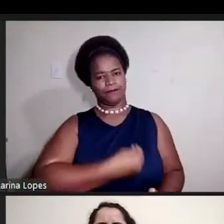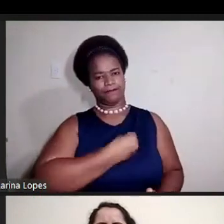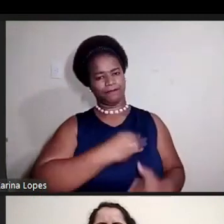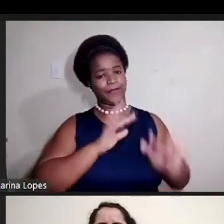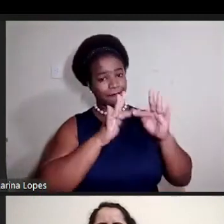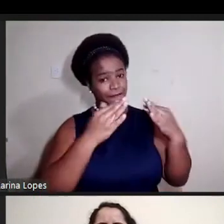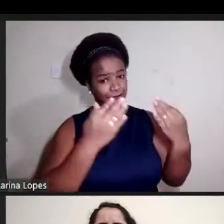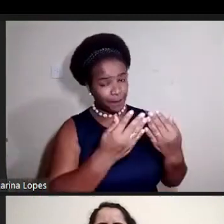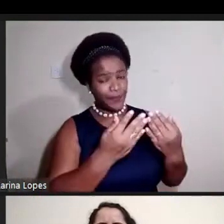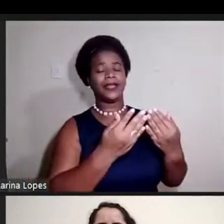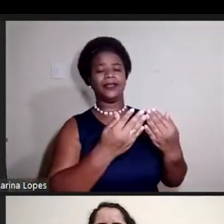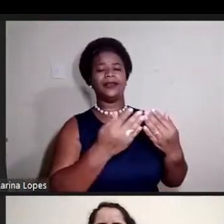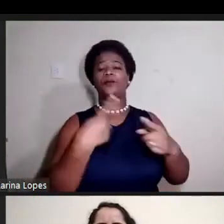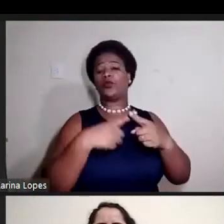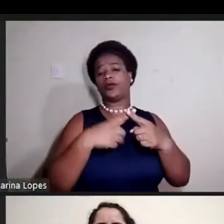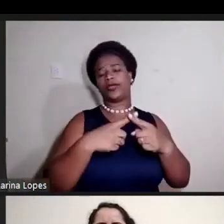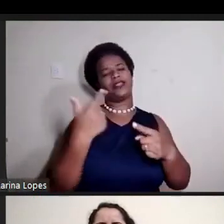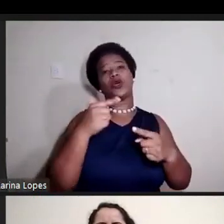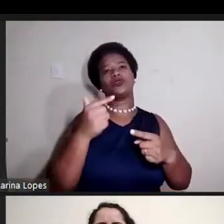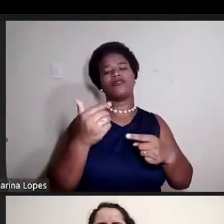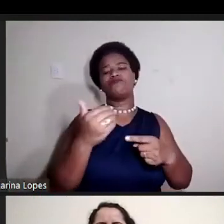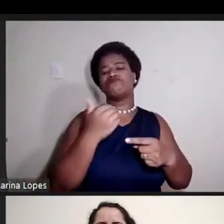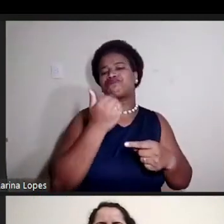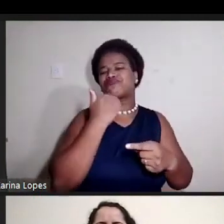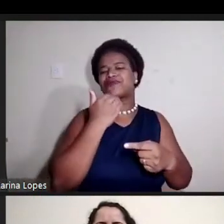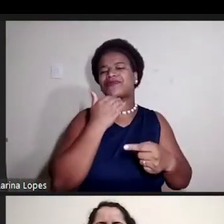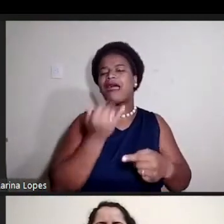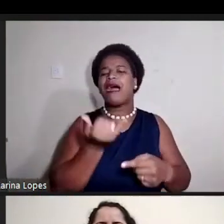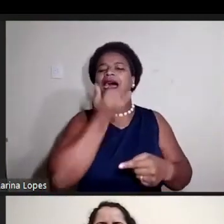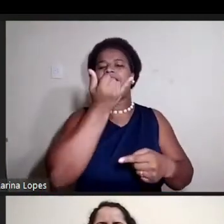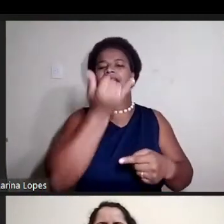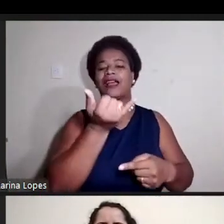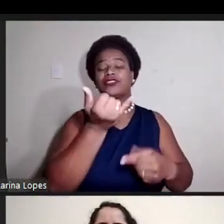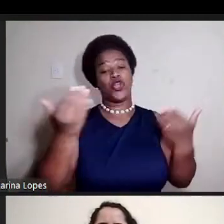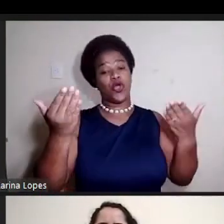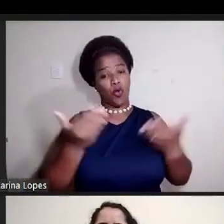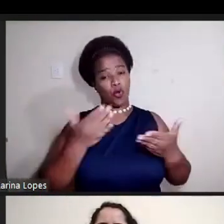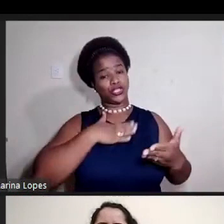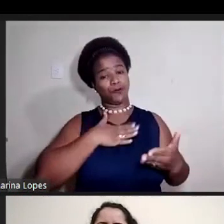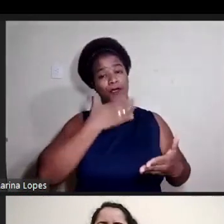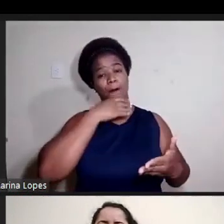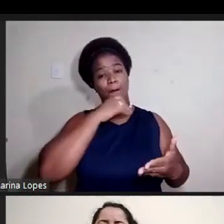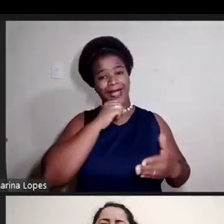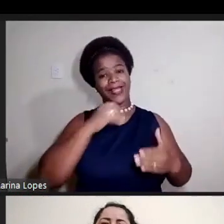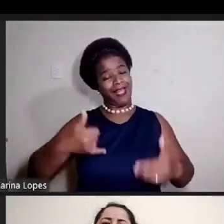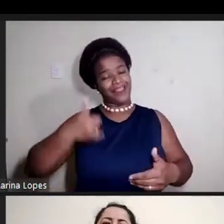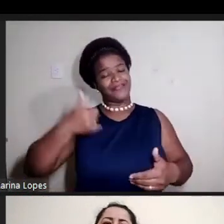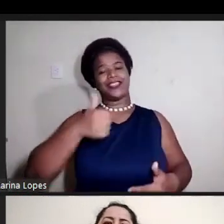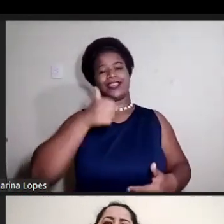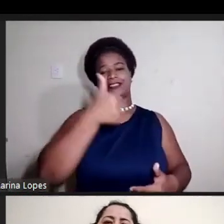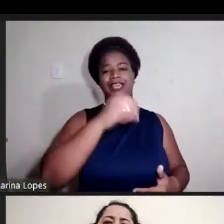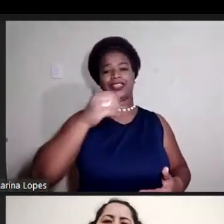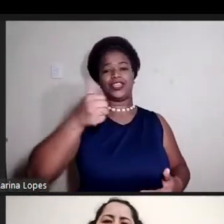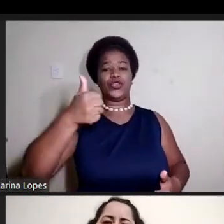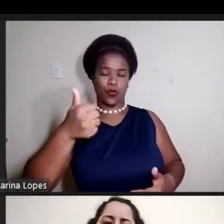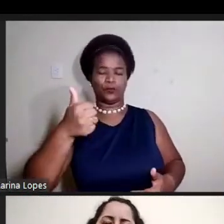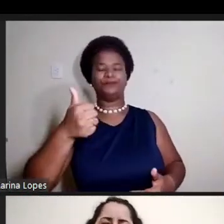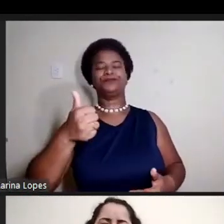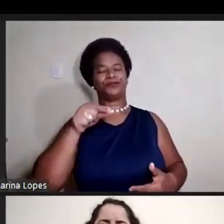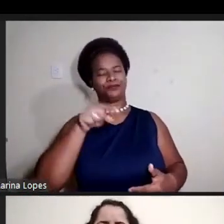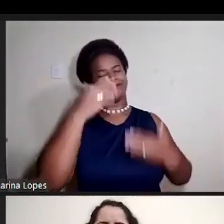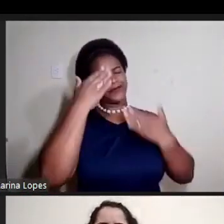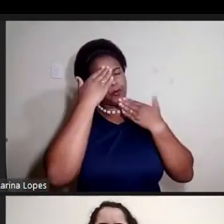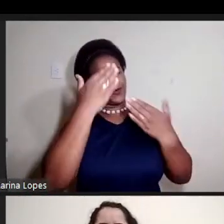nada acontece por acaso, hoje meu pai faria 101 anos. Velho Nísio, obrigado pelos